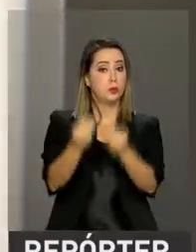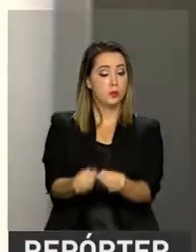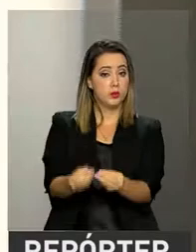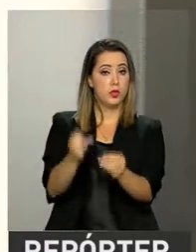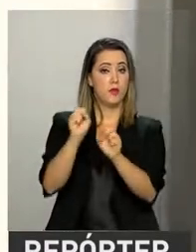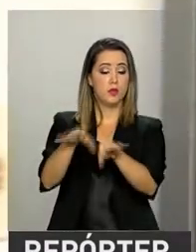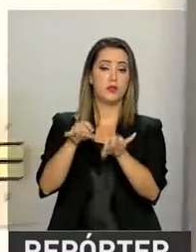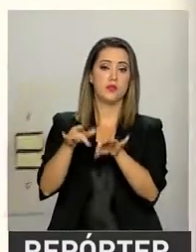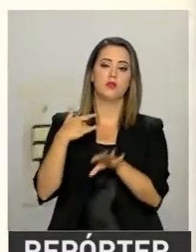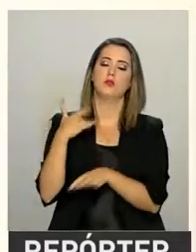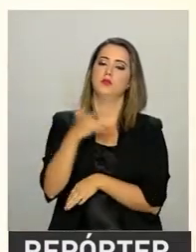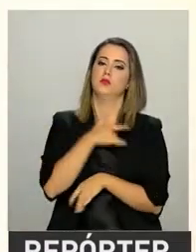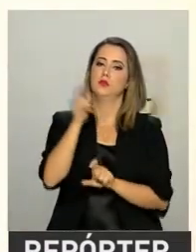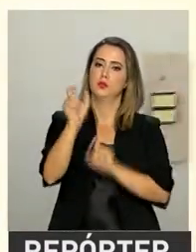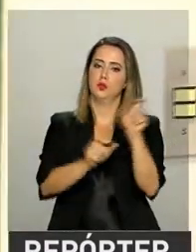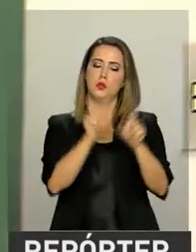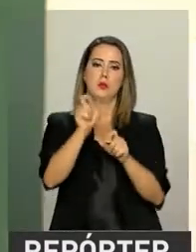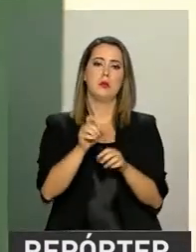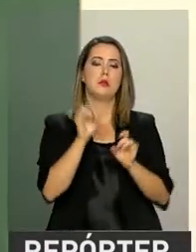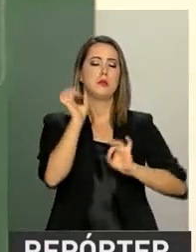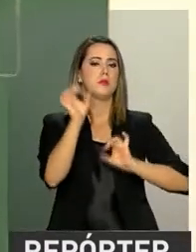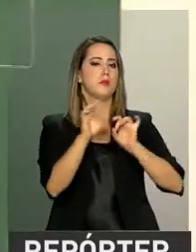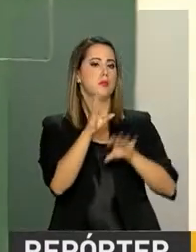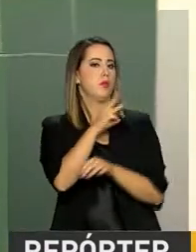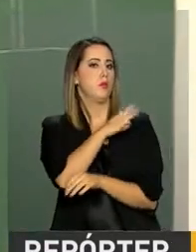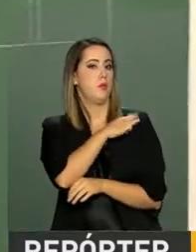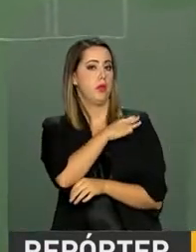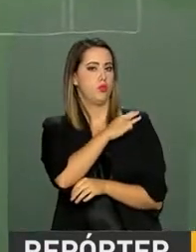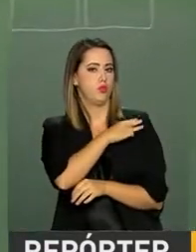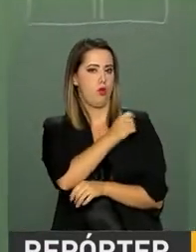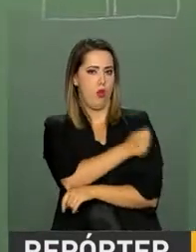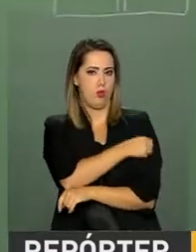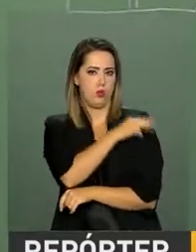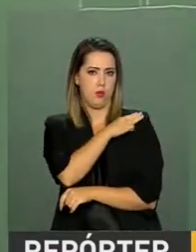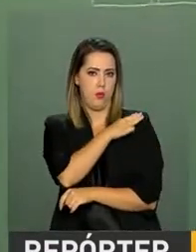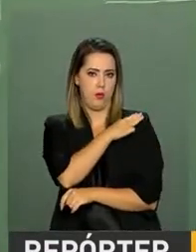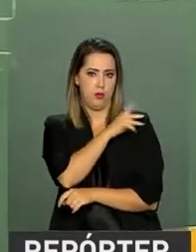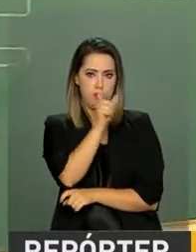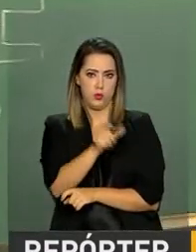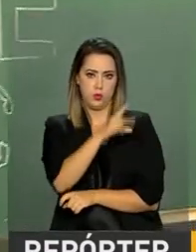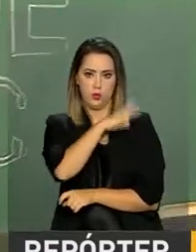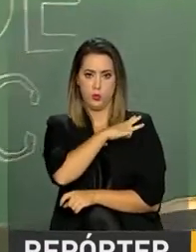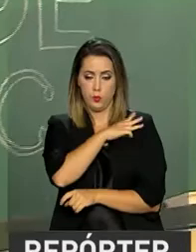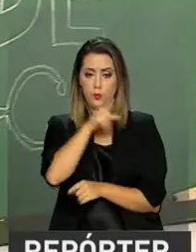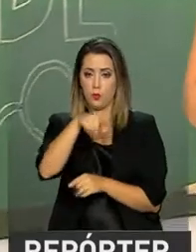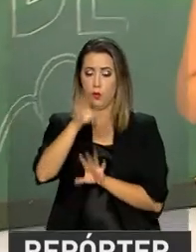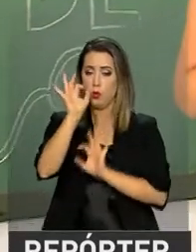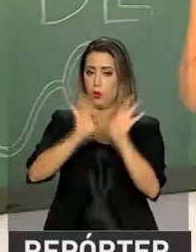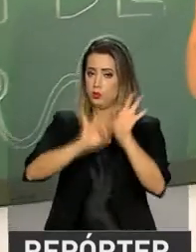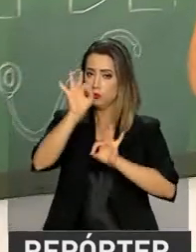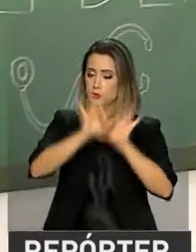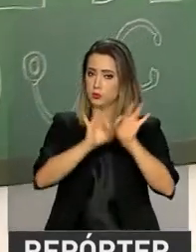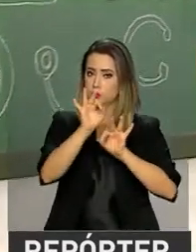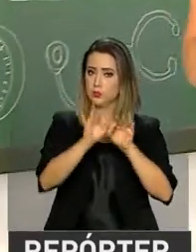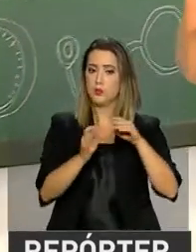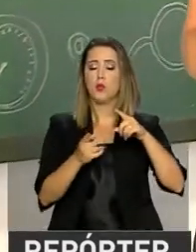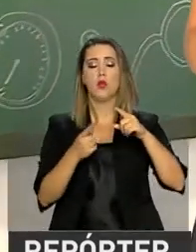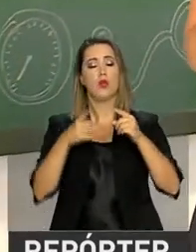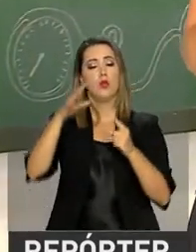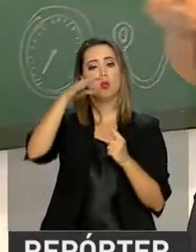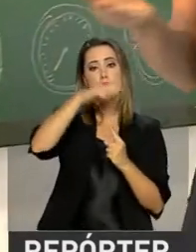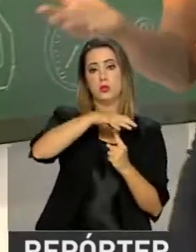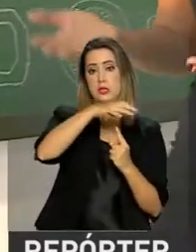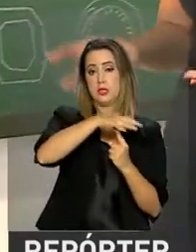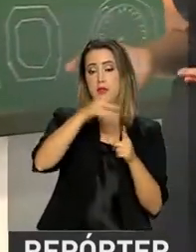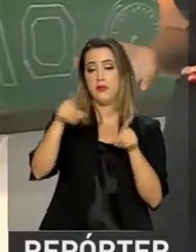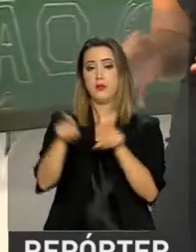saúde às pessoas, em especial os estudantes do ensino médio, que o Hospital Universitário de Brasília organiza a Feira de Saúde. Aqui as pessoas aprendem